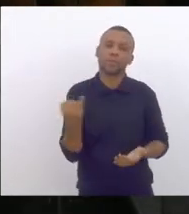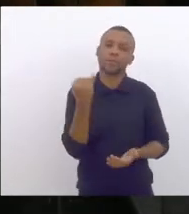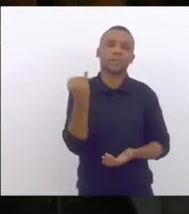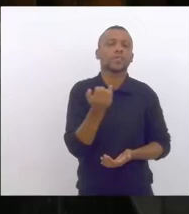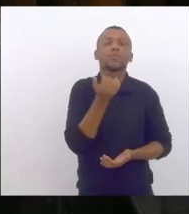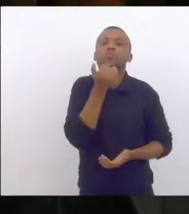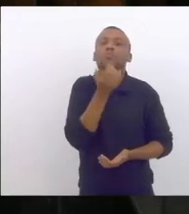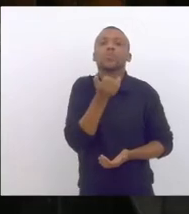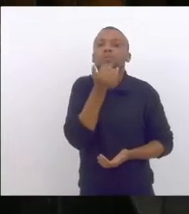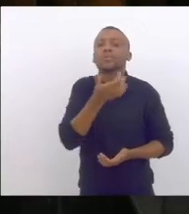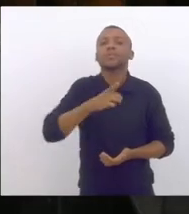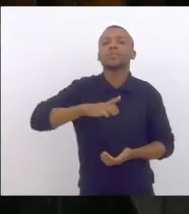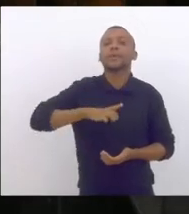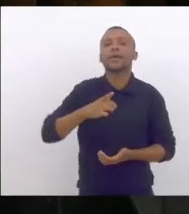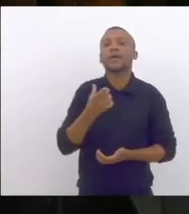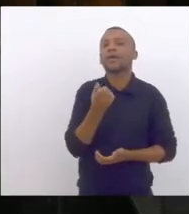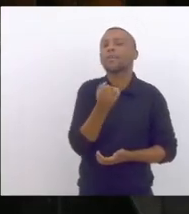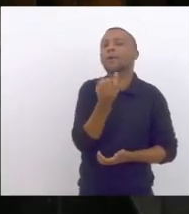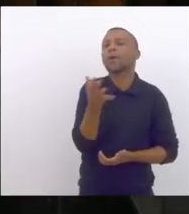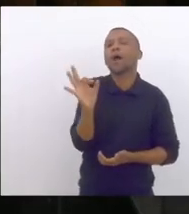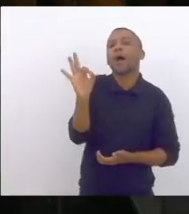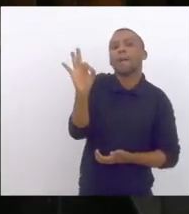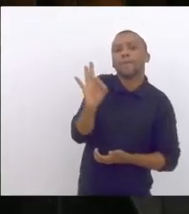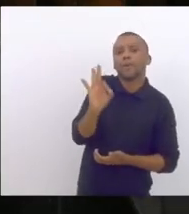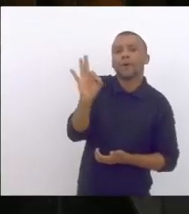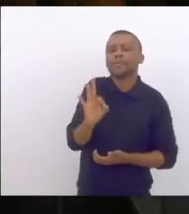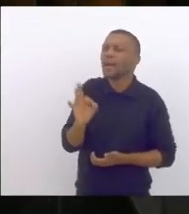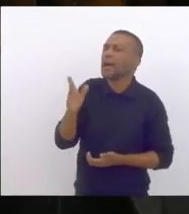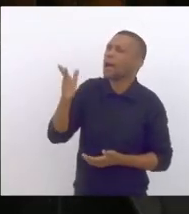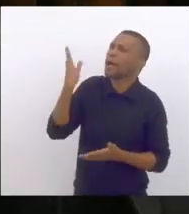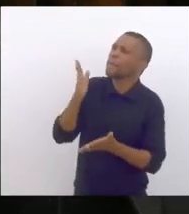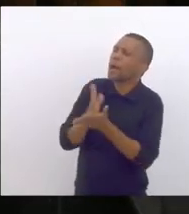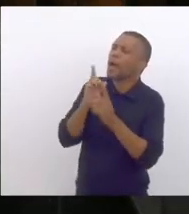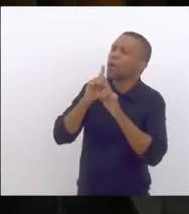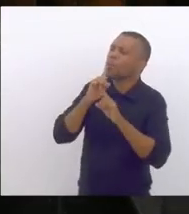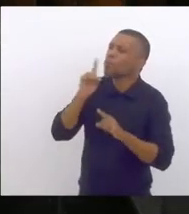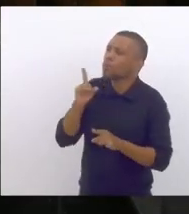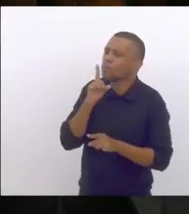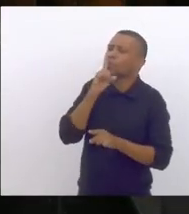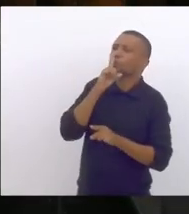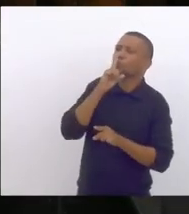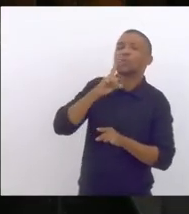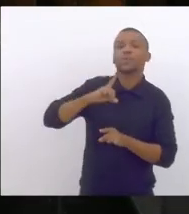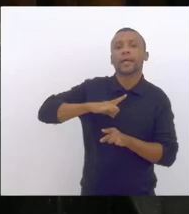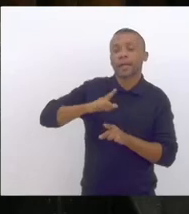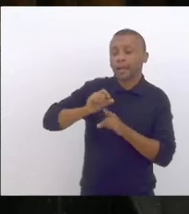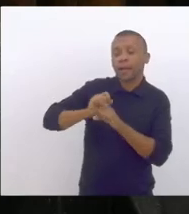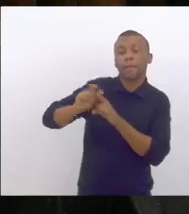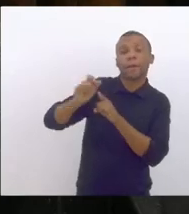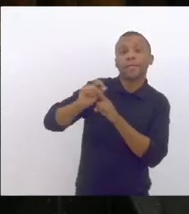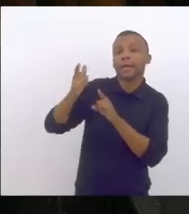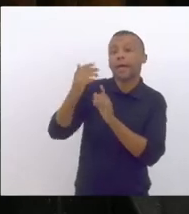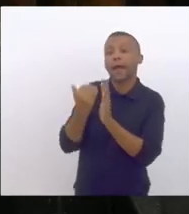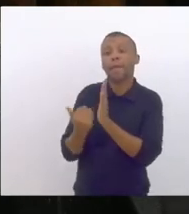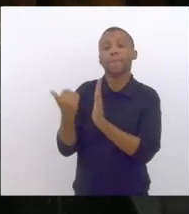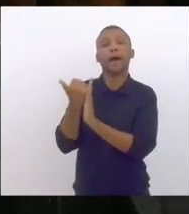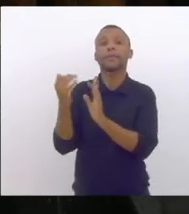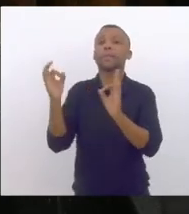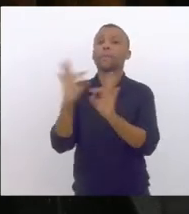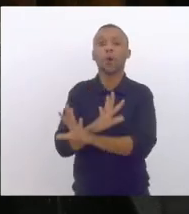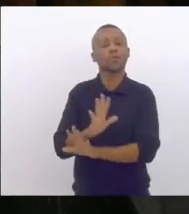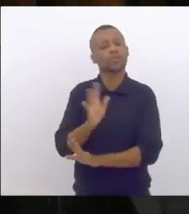não adianta uma parcela aquela parcela do cala a boca que só vai dar aquela parcela extra e pronto não